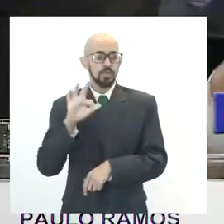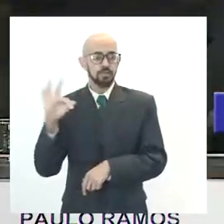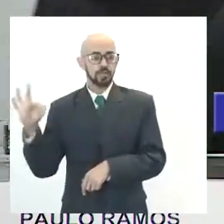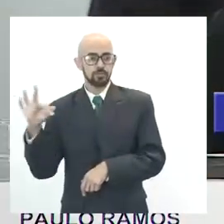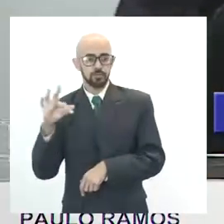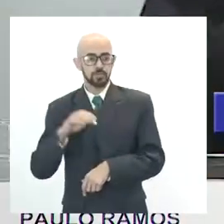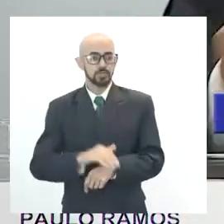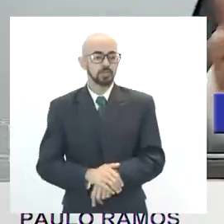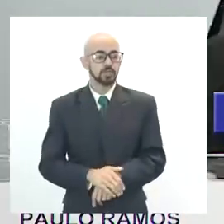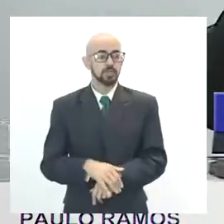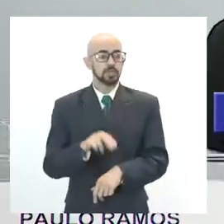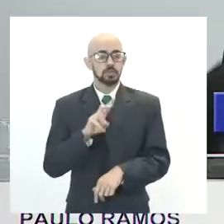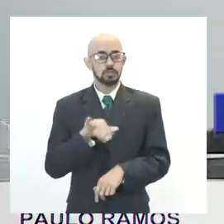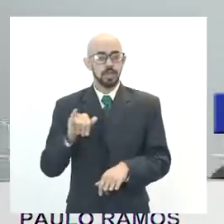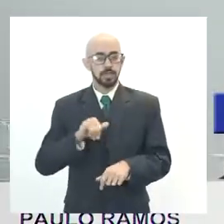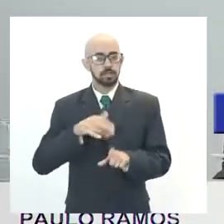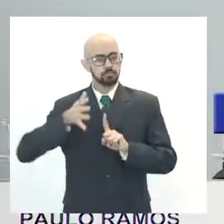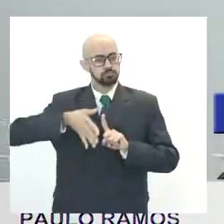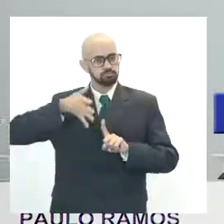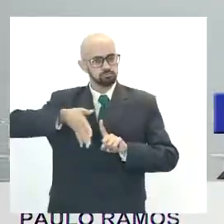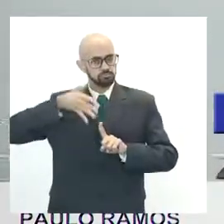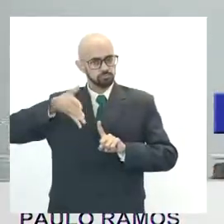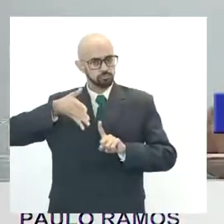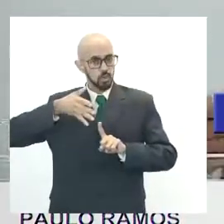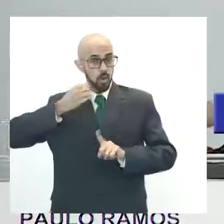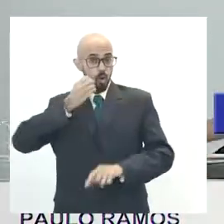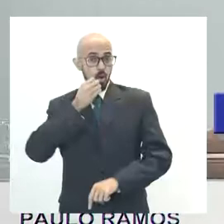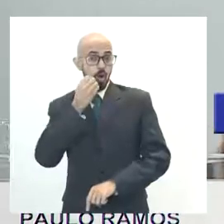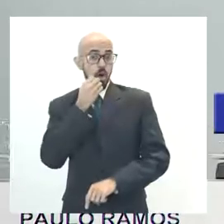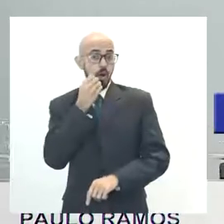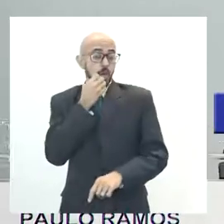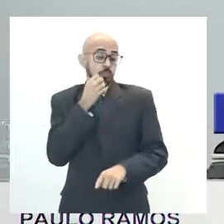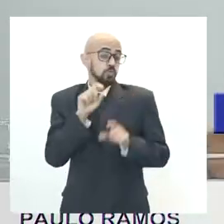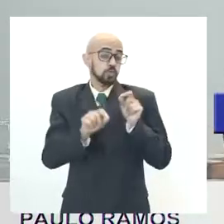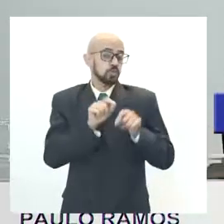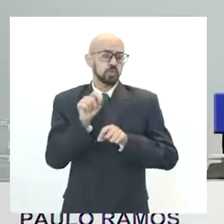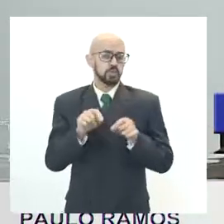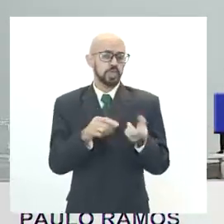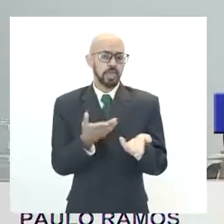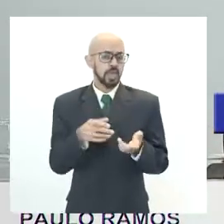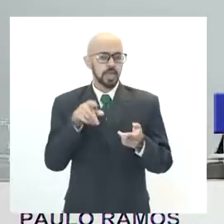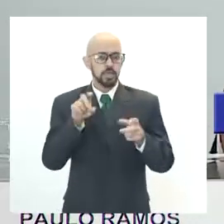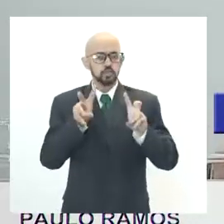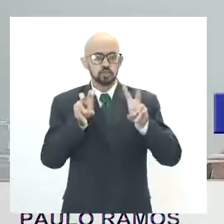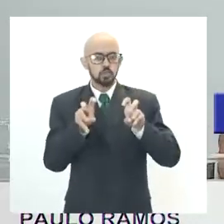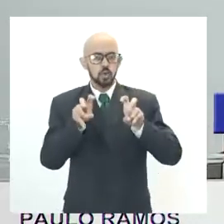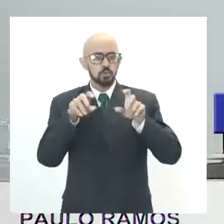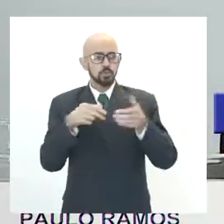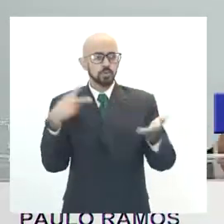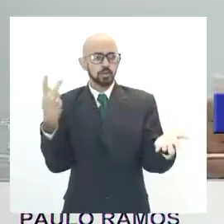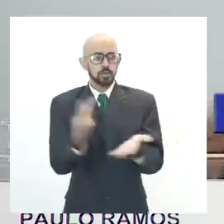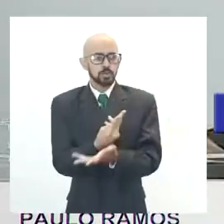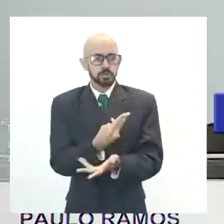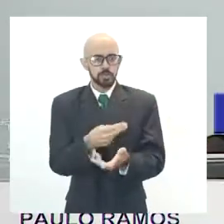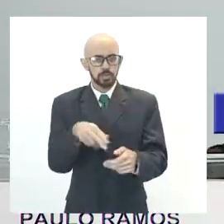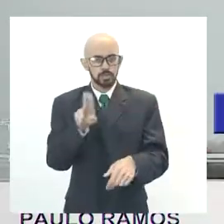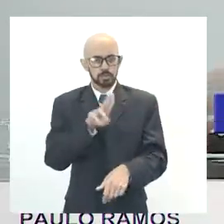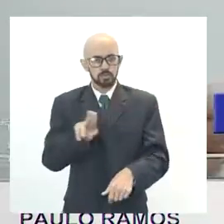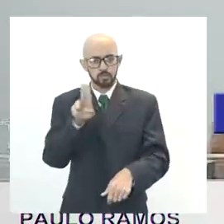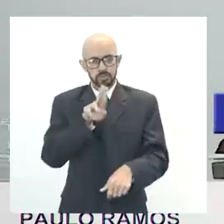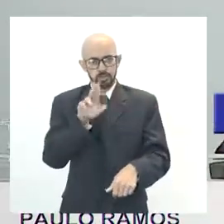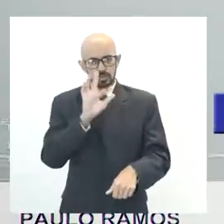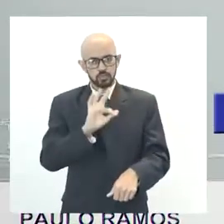que vai dar um depoimento obviamente É sobre o que tem sido feito de que as nossas universidades